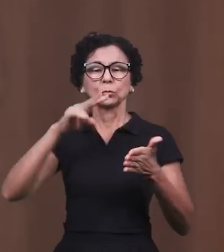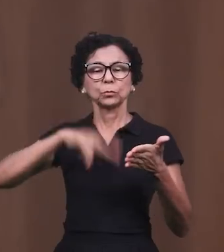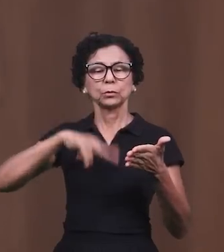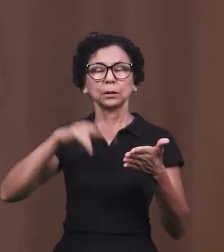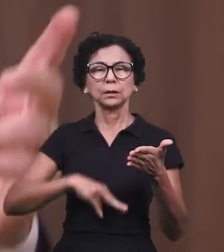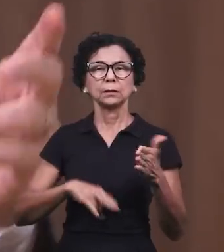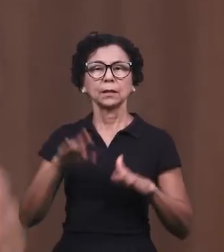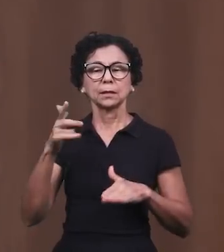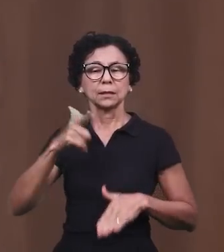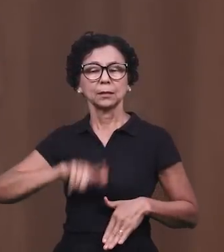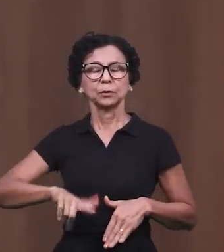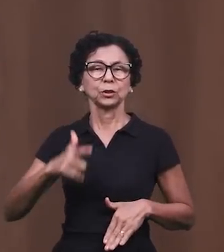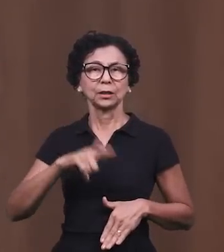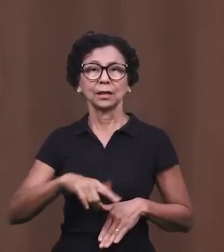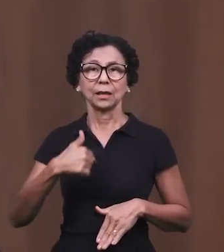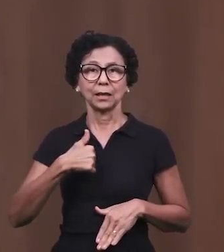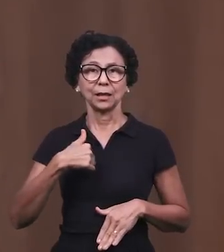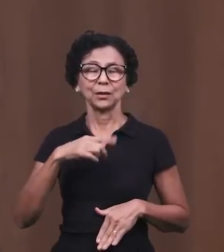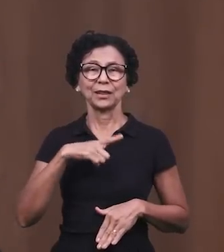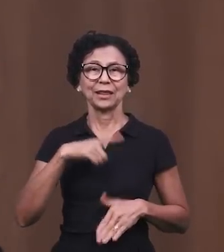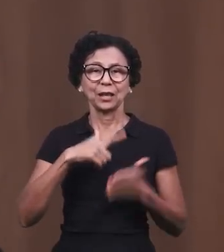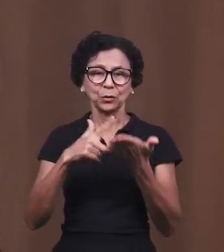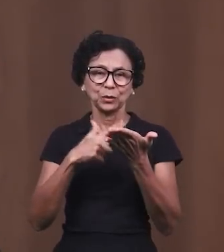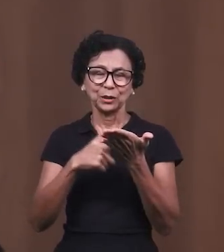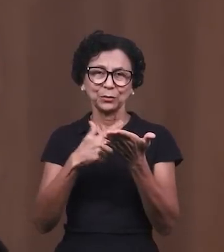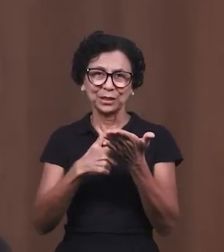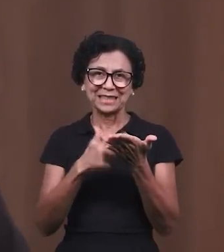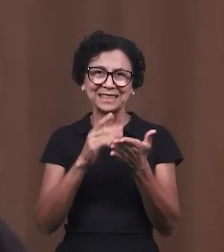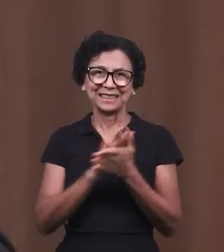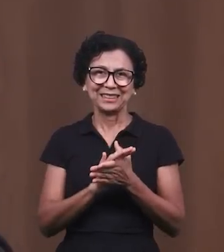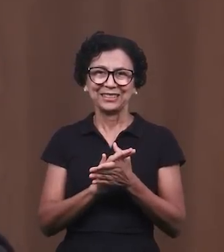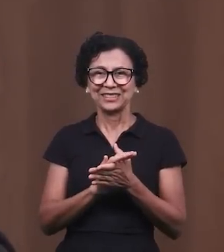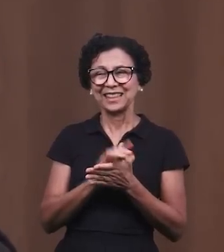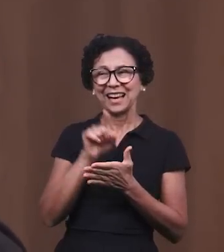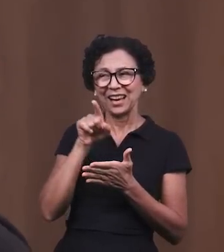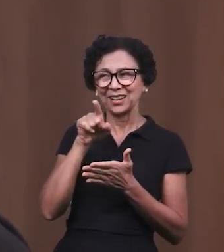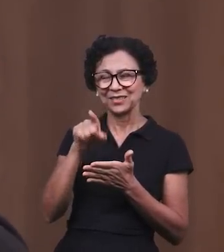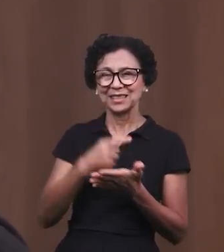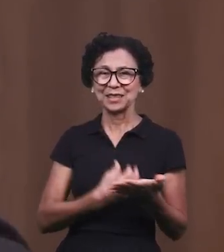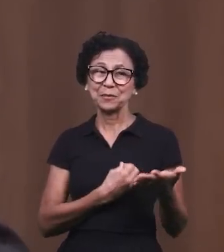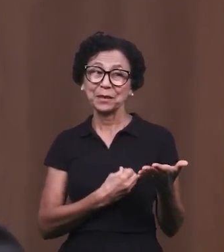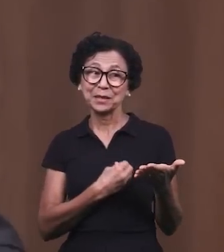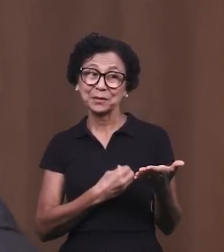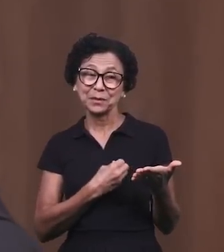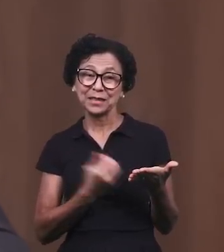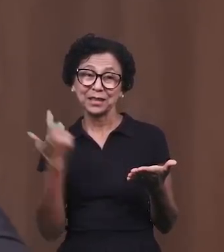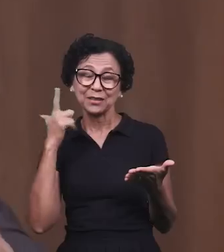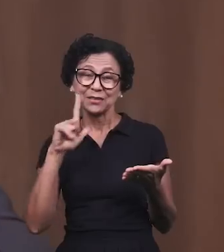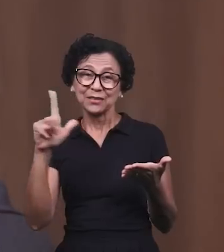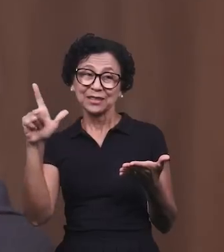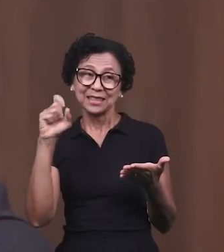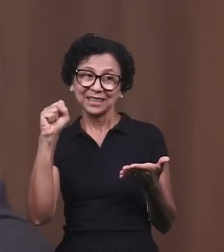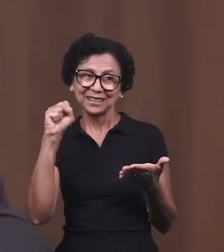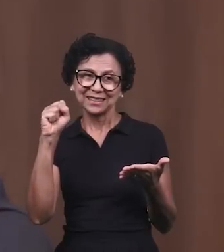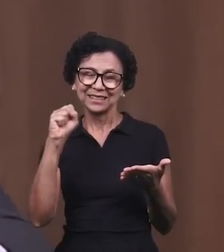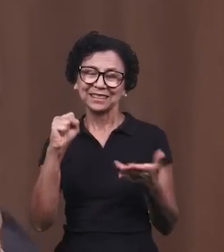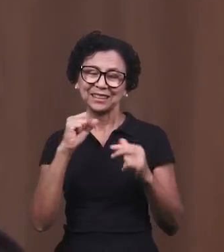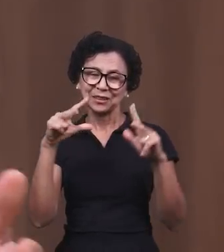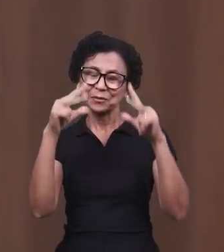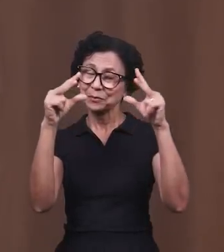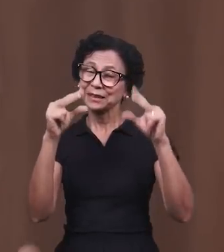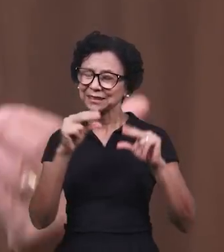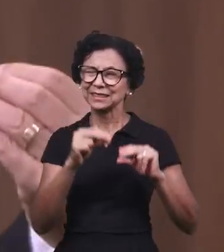tenho, inclusive, guardado lá um livrozinho com a dedicatória lá. Você participou, você foi premiado aqui na